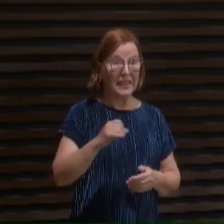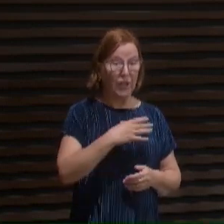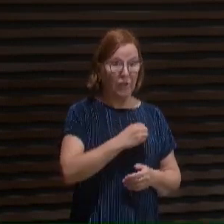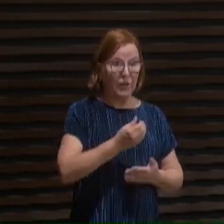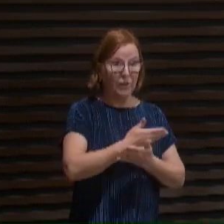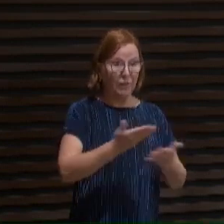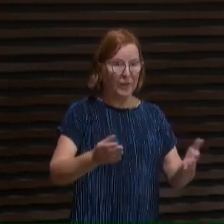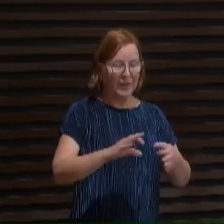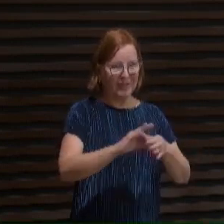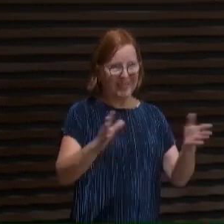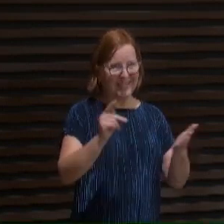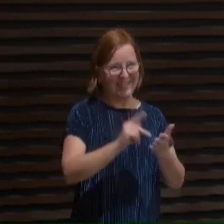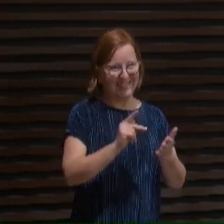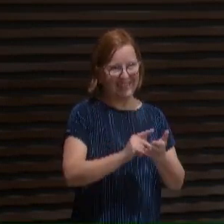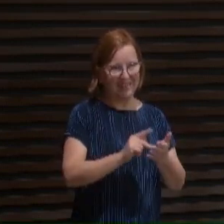vos libertar,